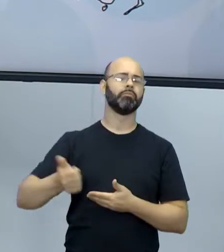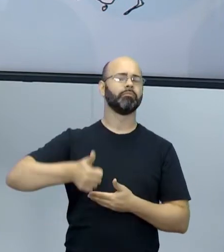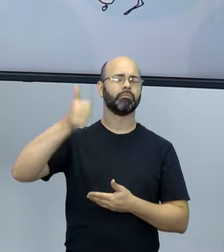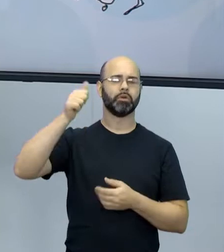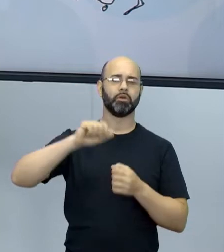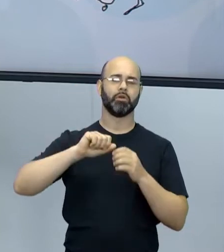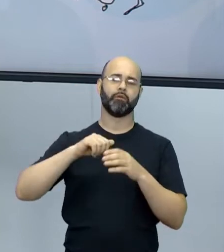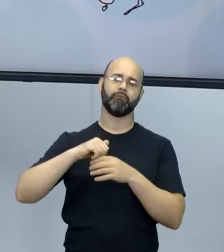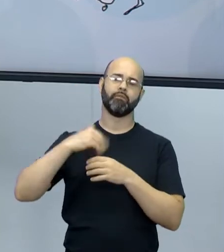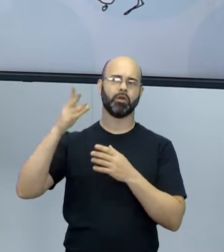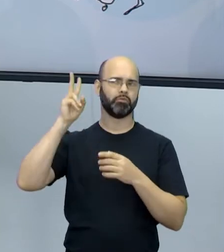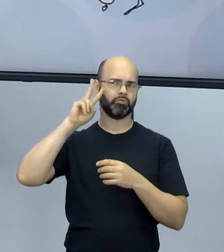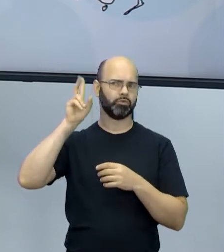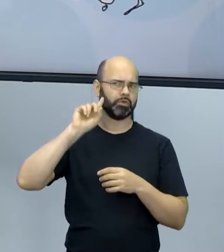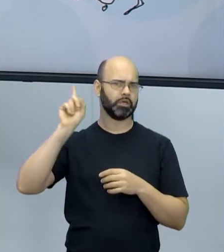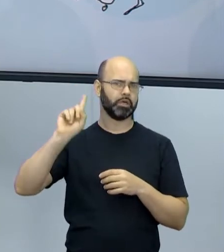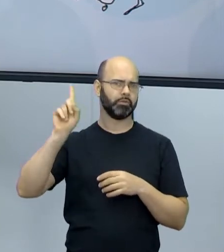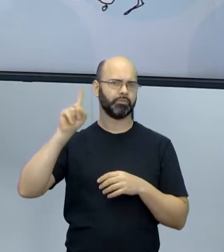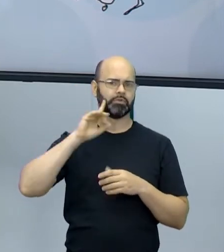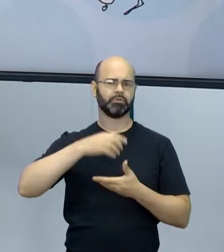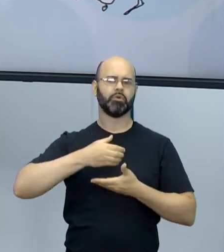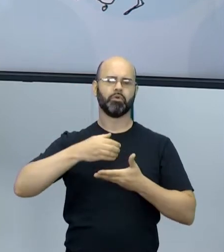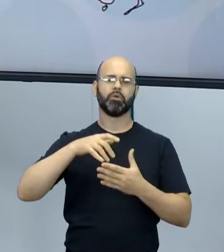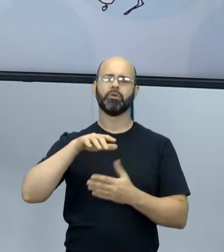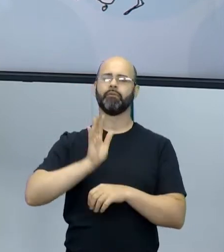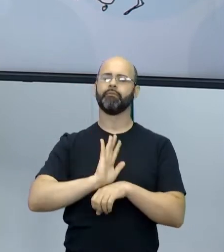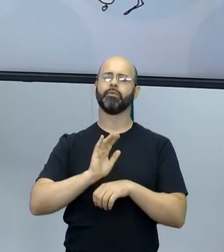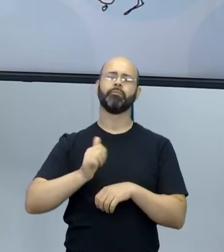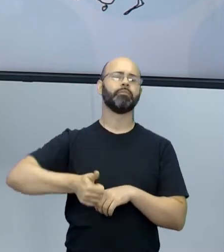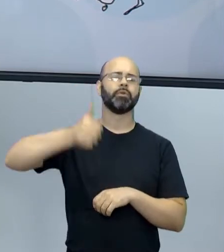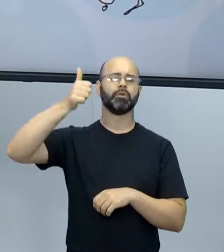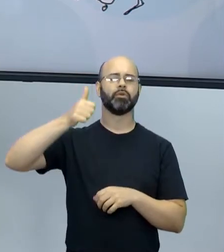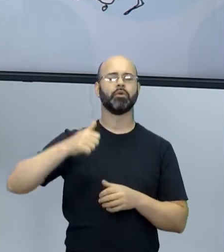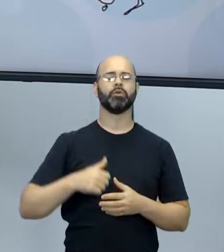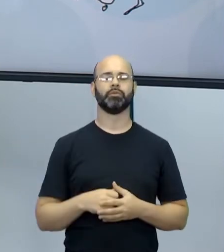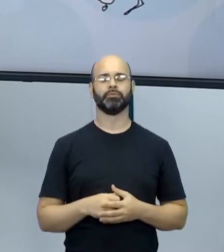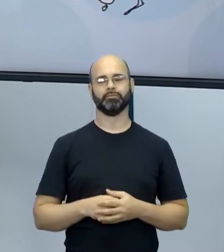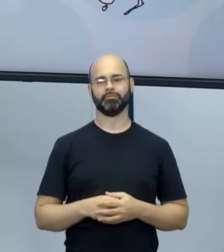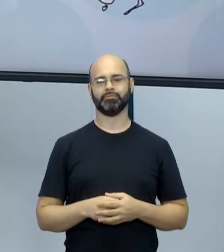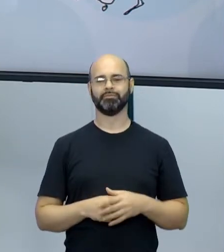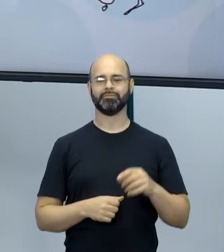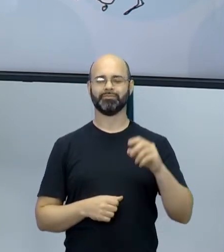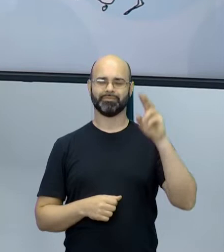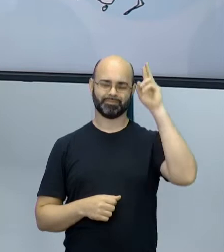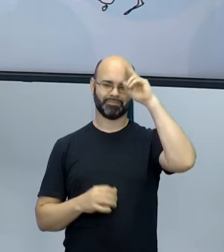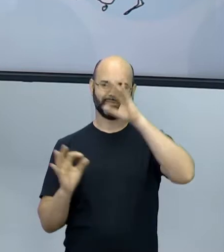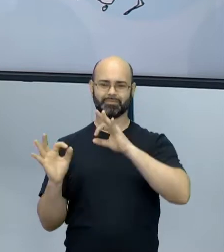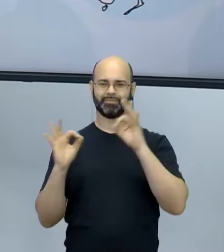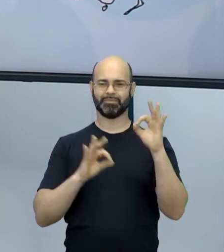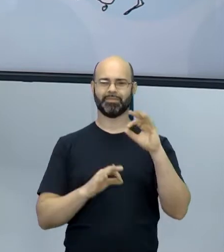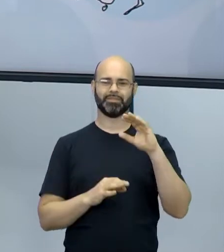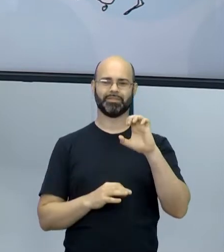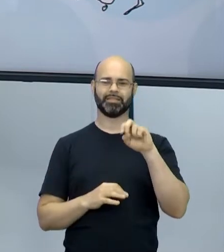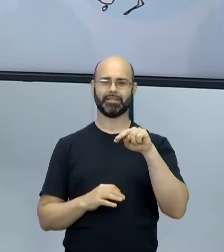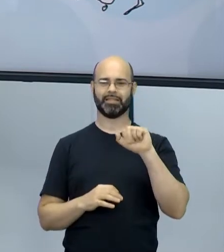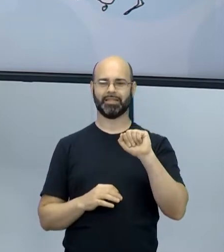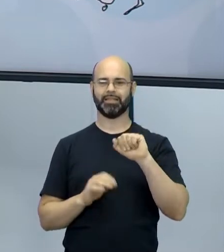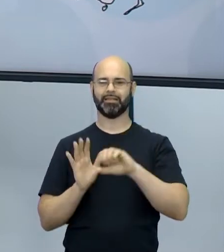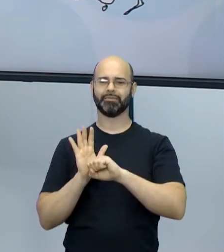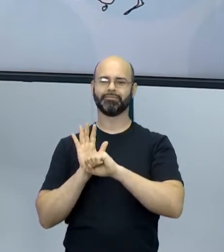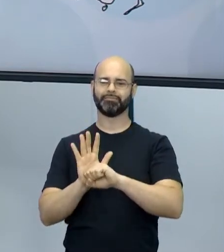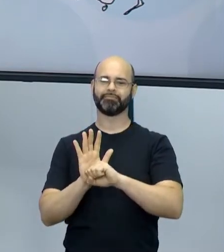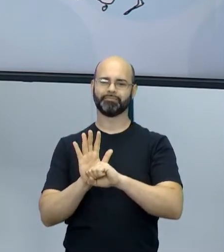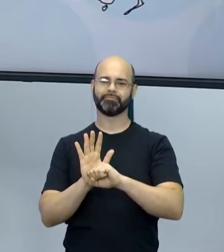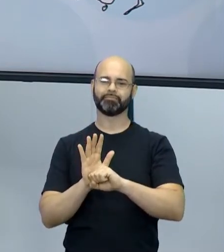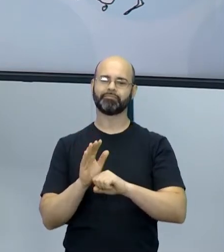De melhor filme eu não estou lembrado, mas acho que ganhou Oscar de melhor filme. Tem uma cena nesse filme que ele é emblemática.